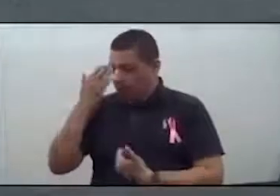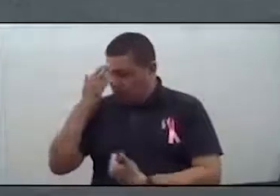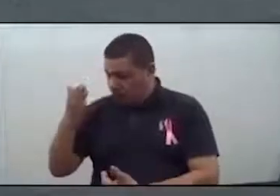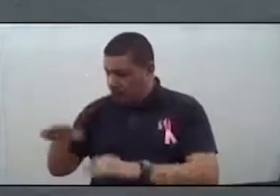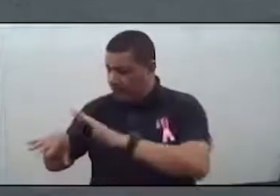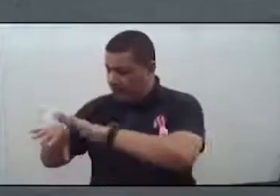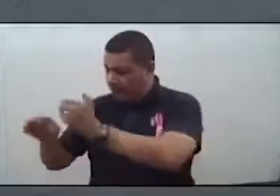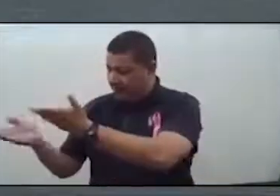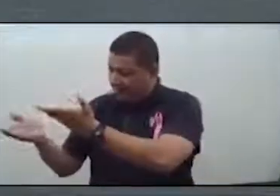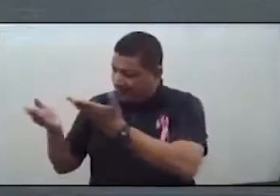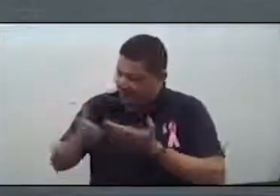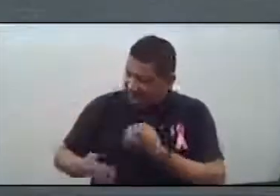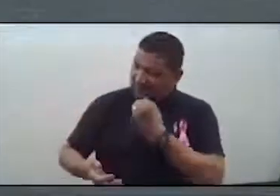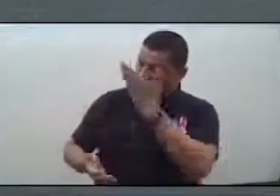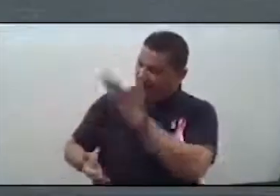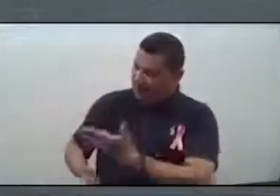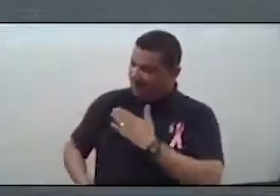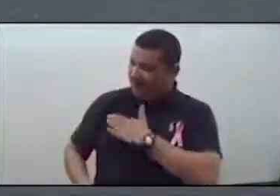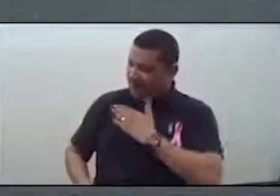bem-vinda à nossa cidade.